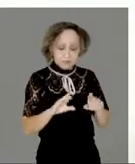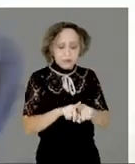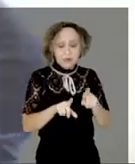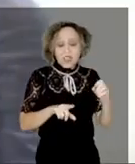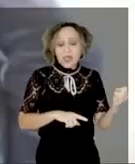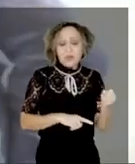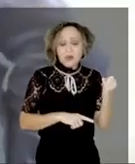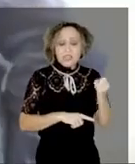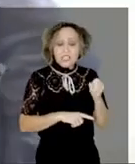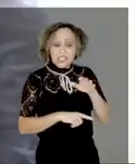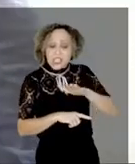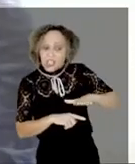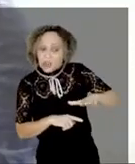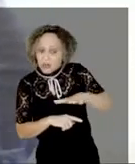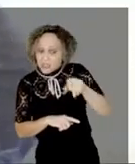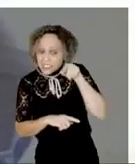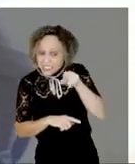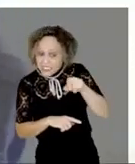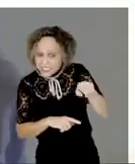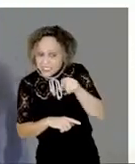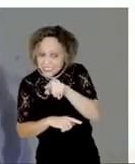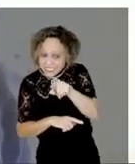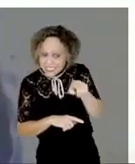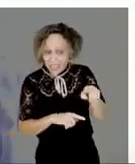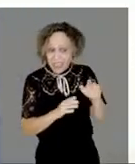E é importante que sejam vocês.